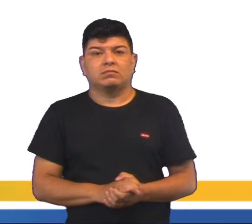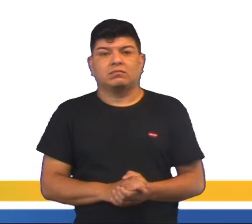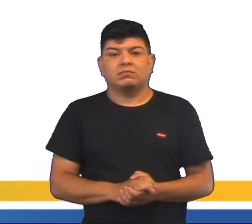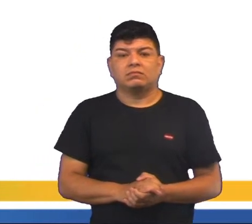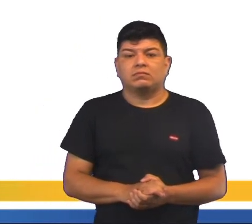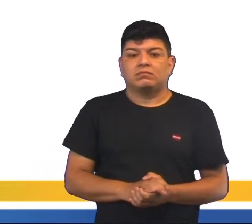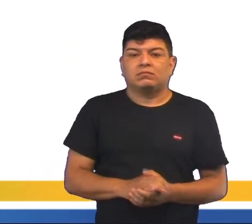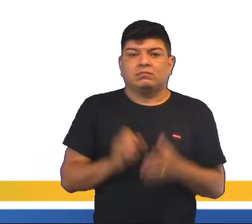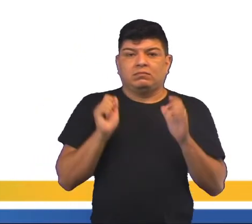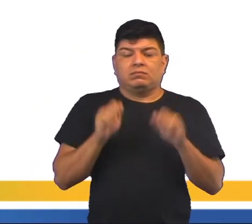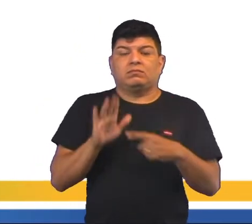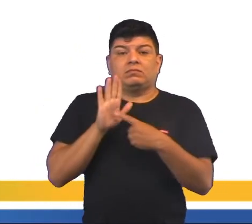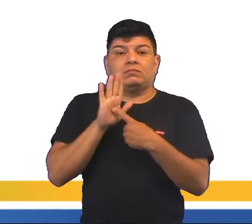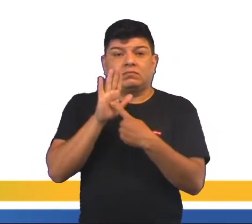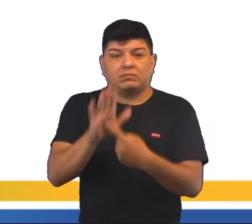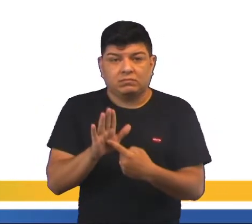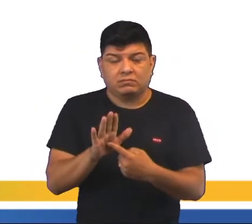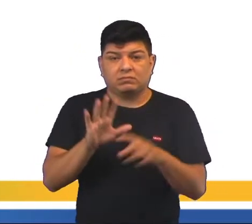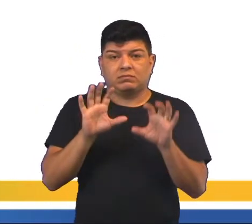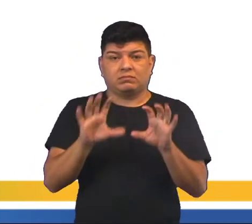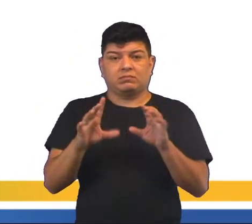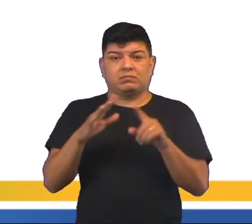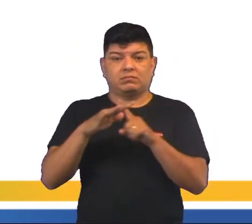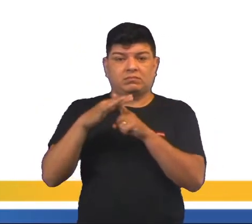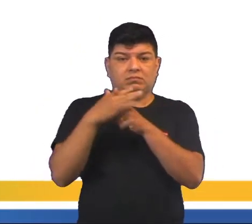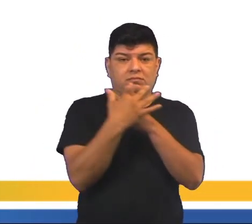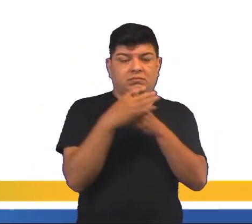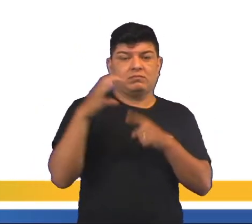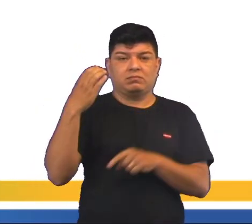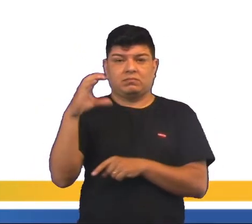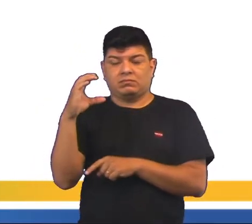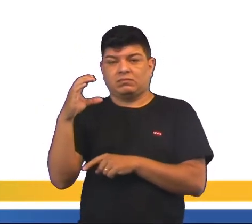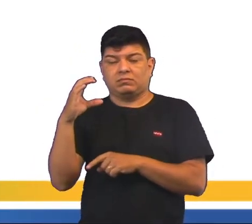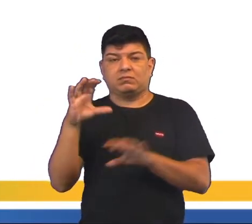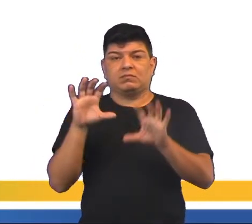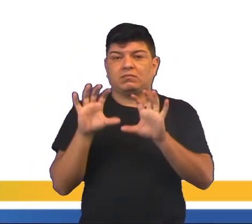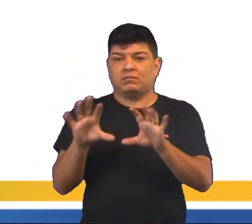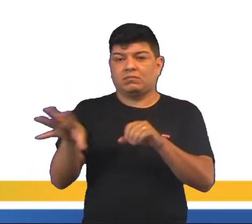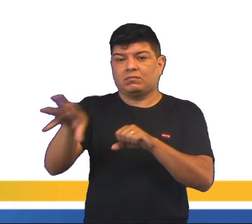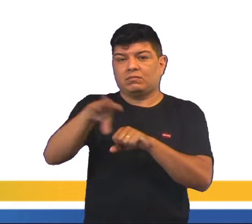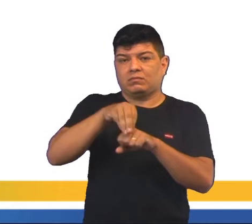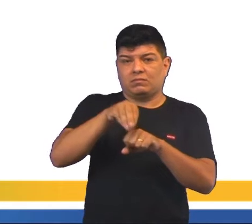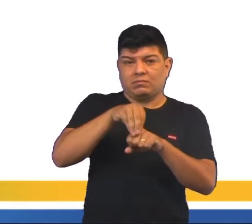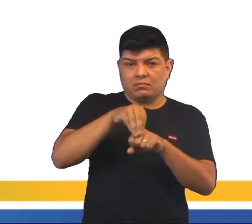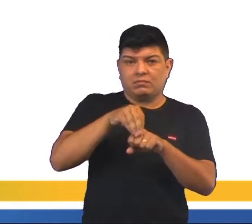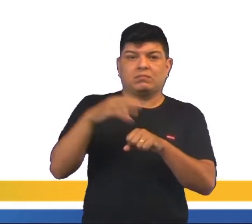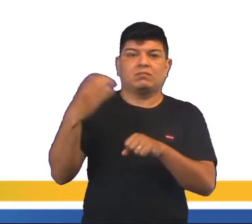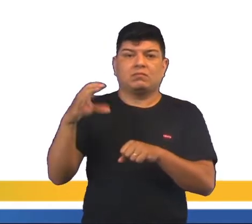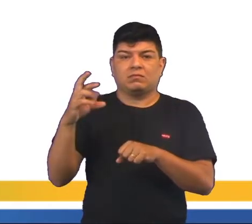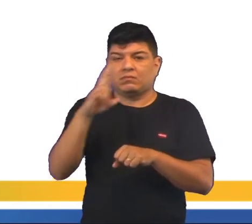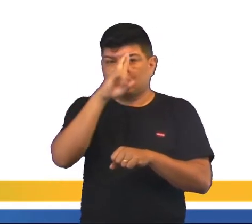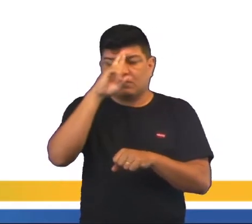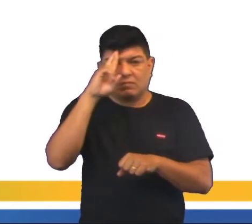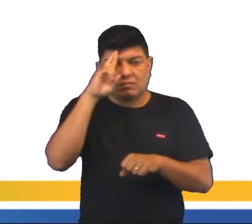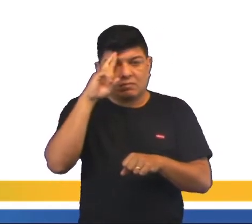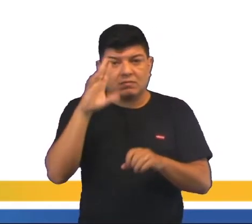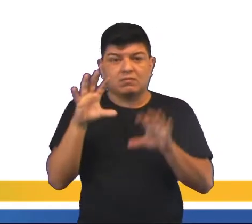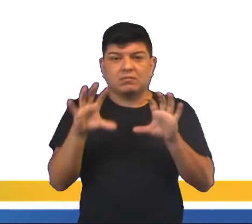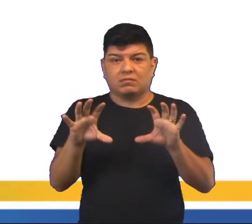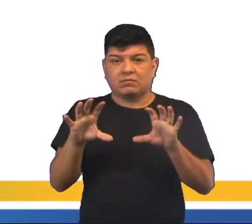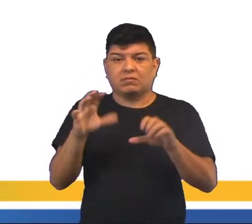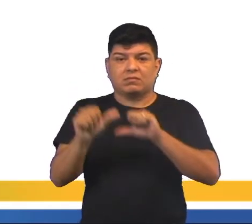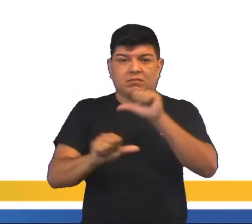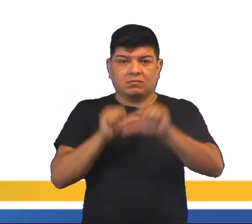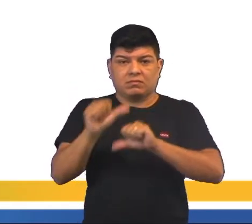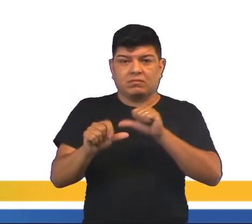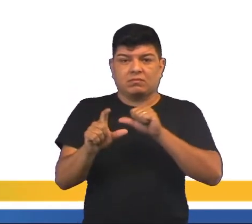A gente pode destacar aí, né, que de acordo com o socialismo científico, esse conhecimento científico da história, né, para que resulte nas